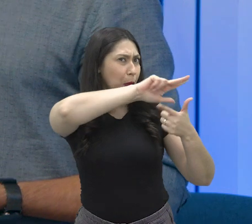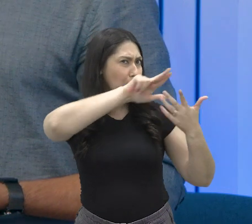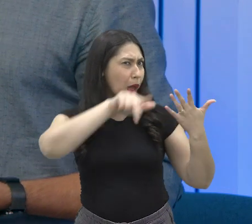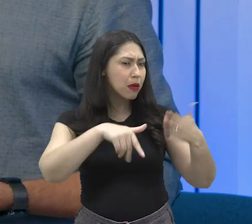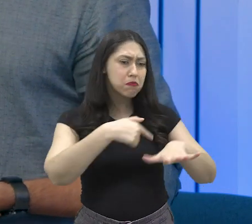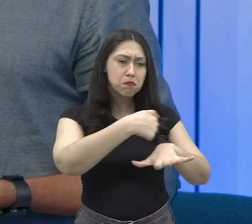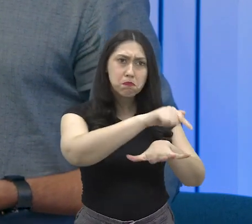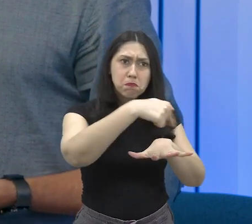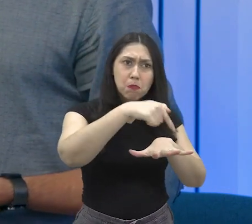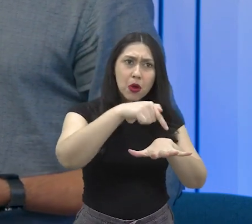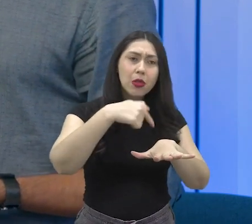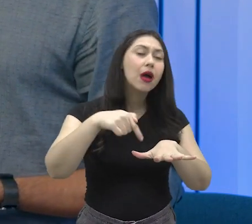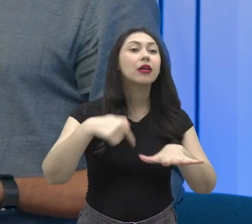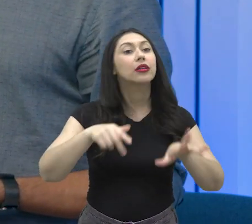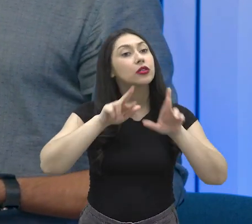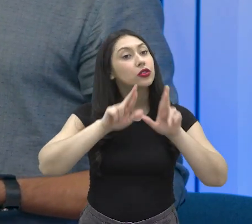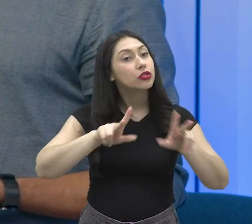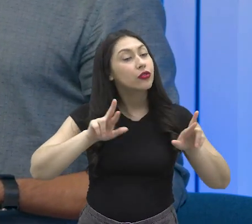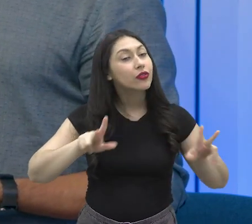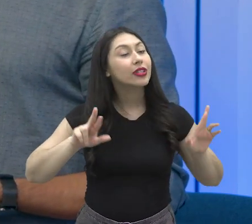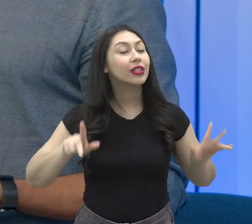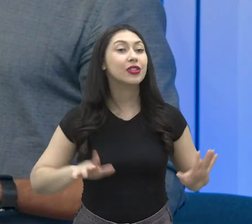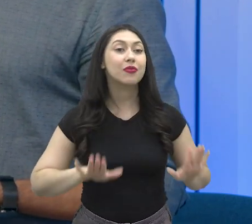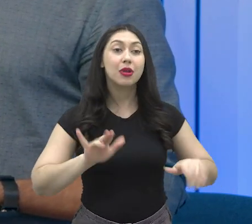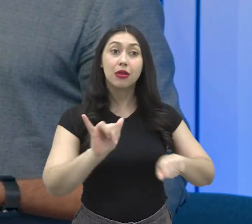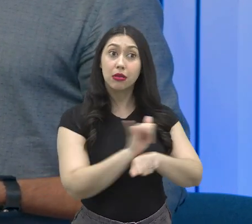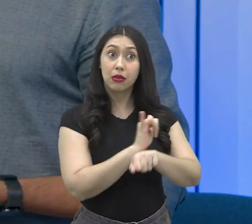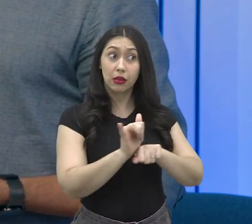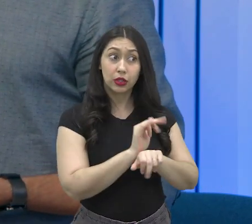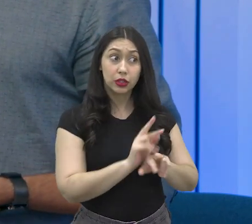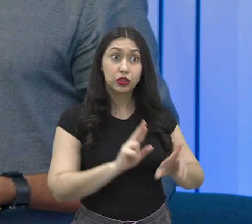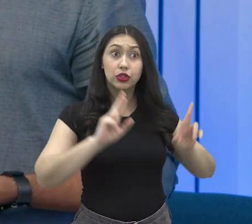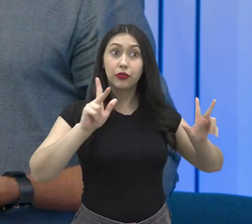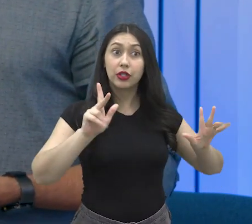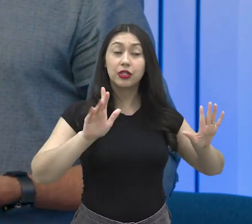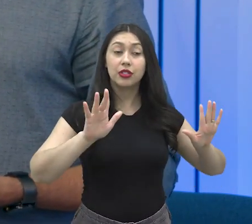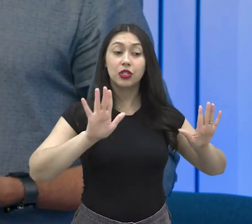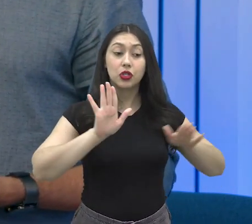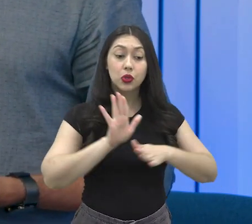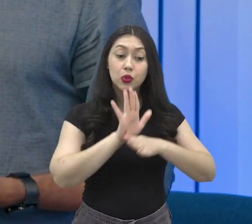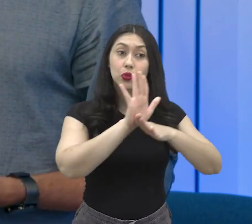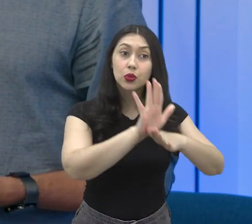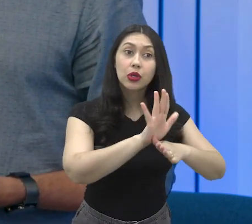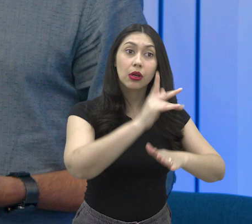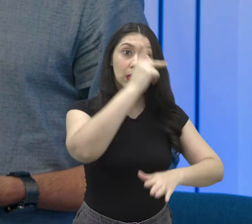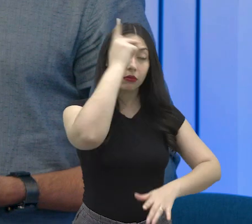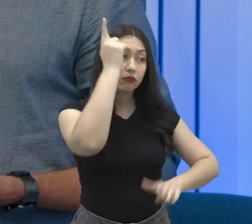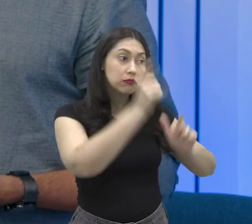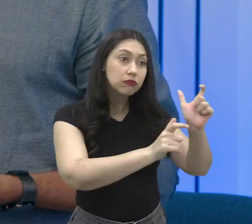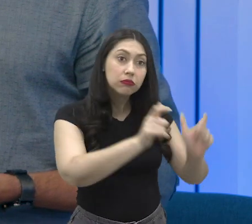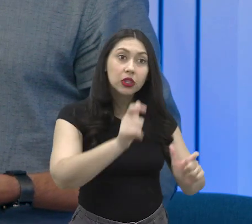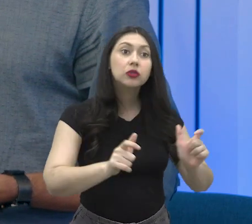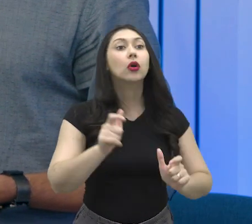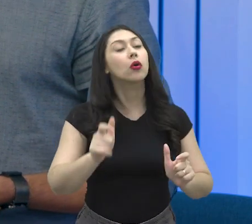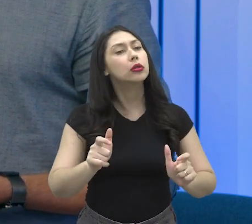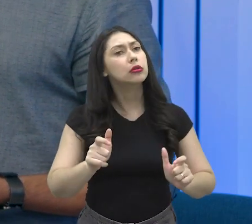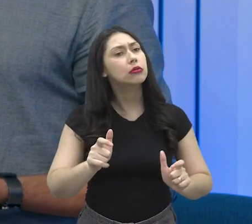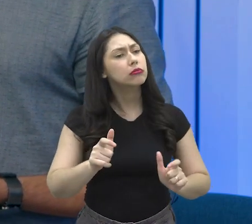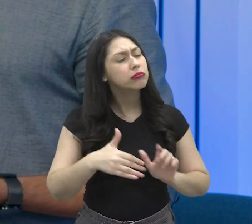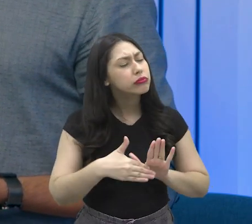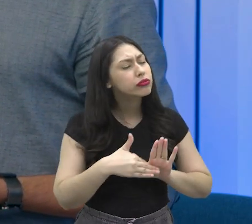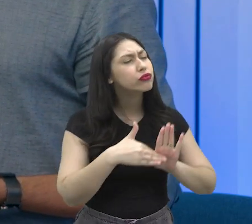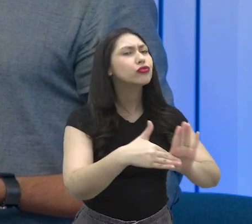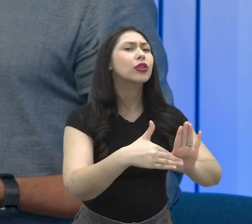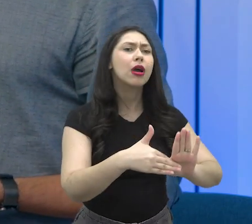de dança. Várias modalidades diferentes de dança, né? São formas diferentes de atingir as pessoas